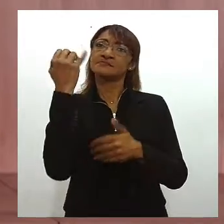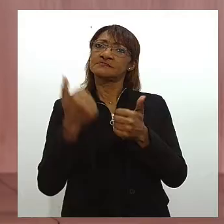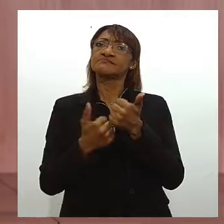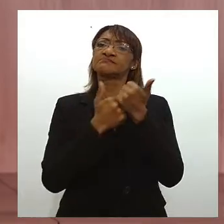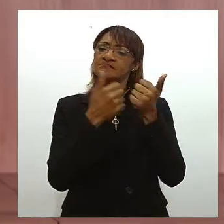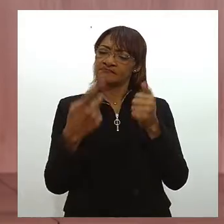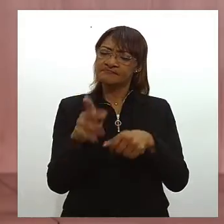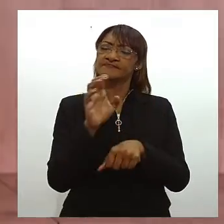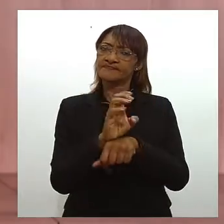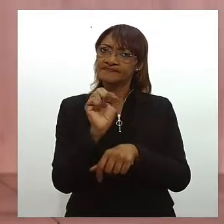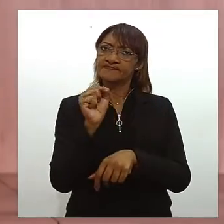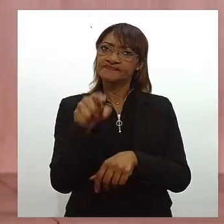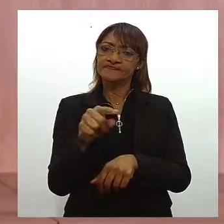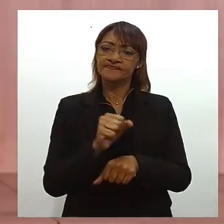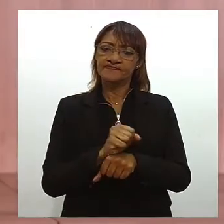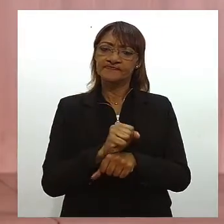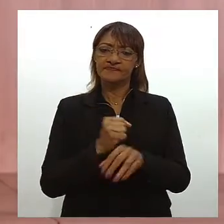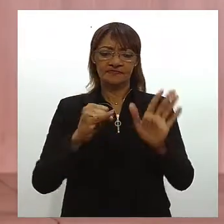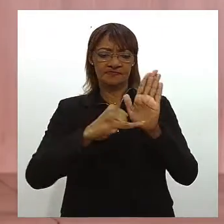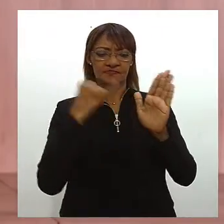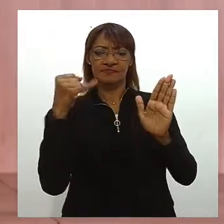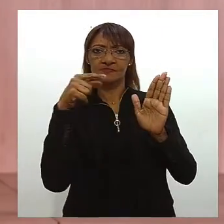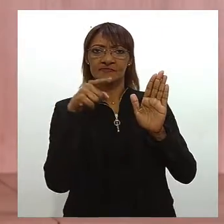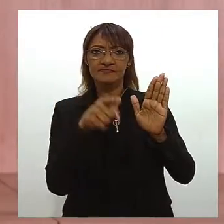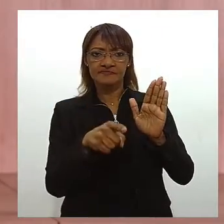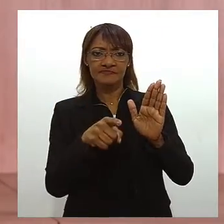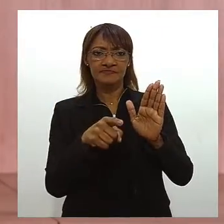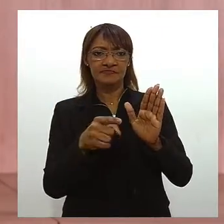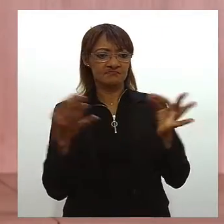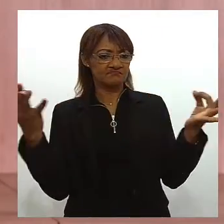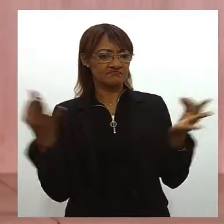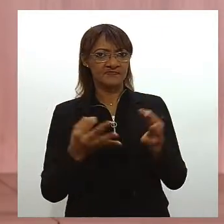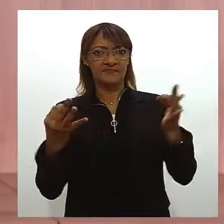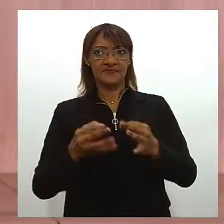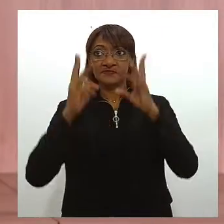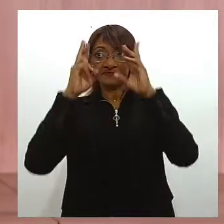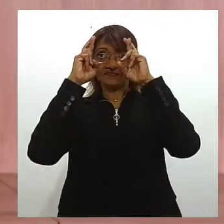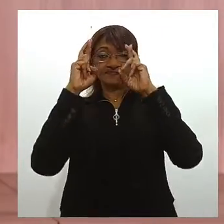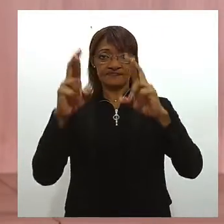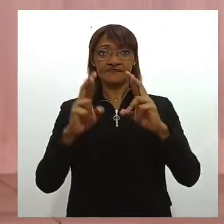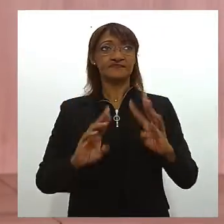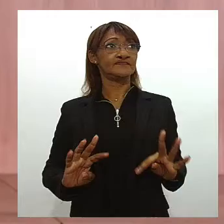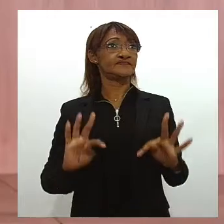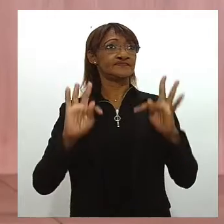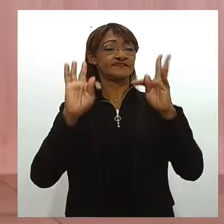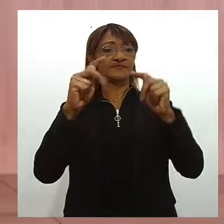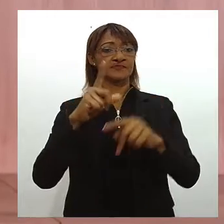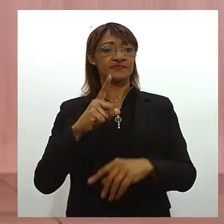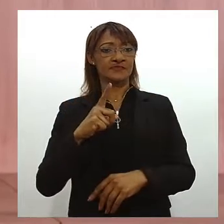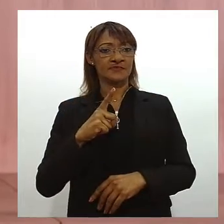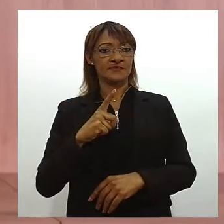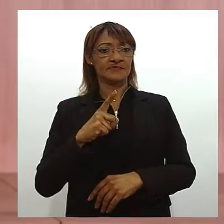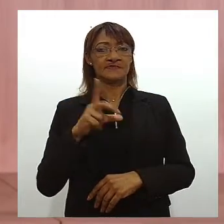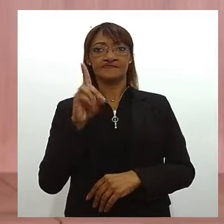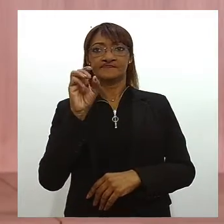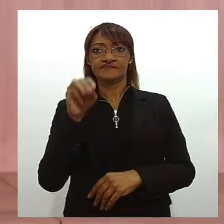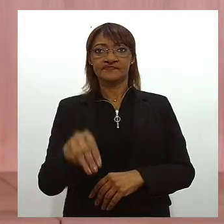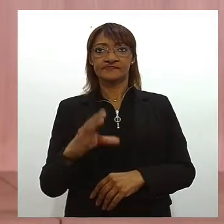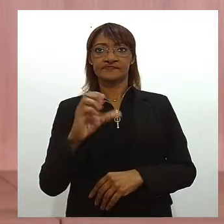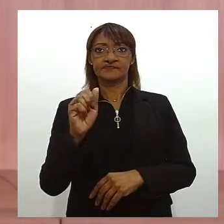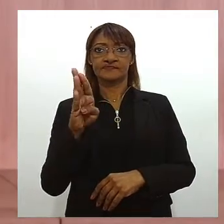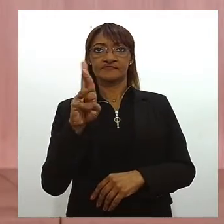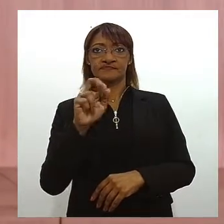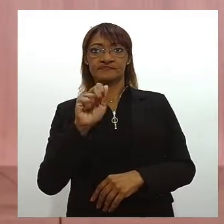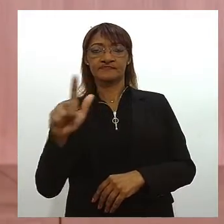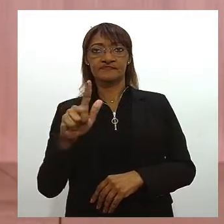Sergipe, ao contratar uma fundação da qualidade do respeito nacional e internacional, da Fundação Dom Cabral, para analisar